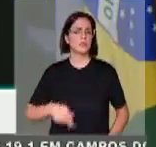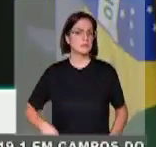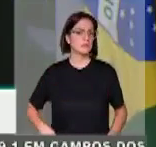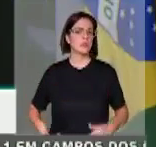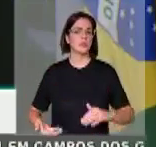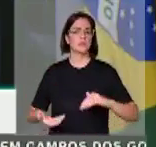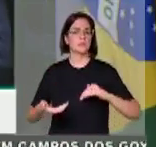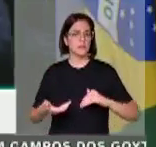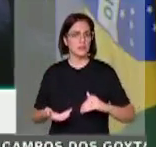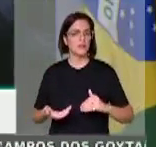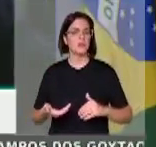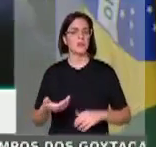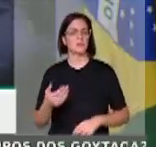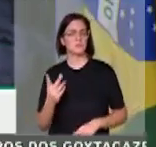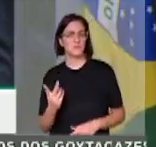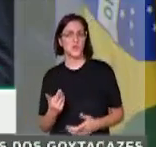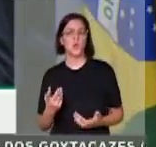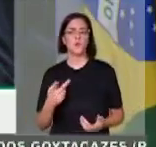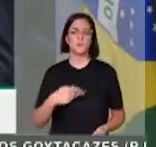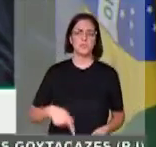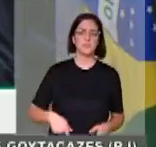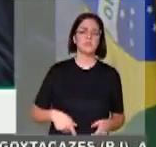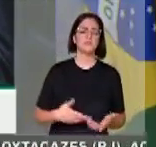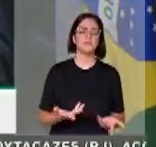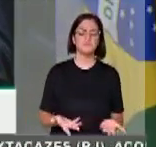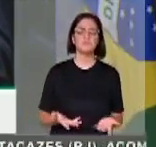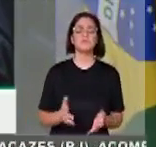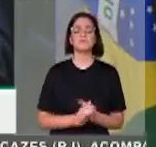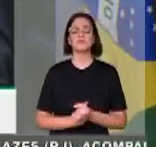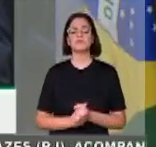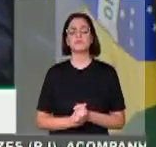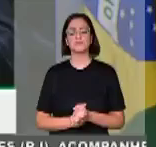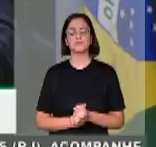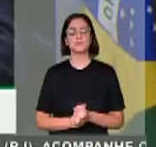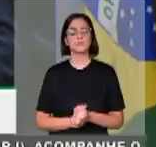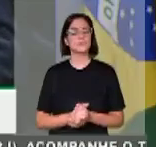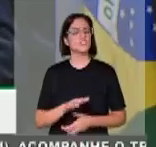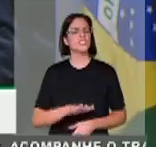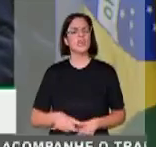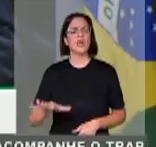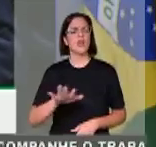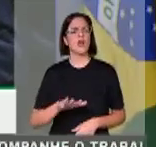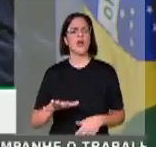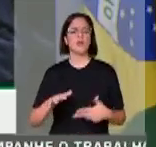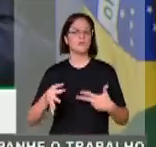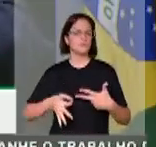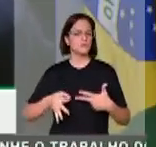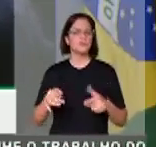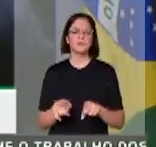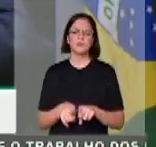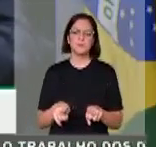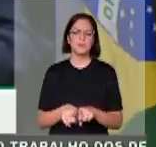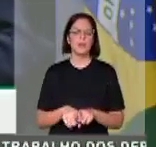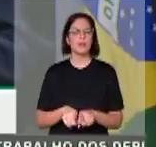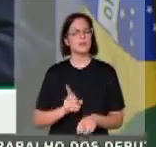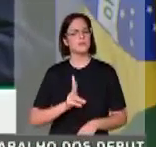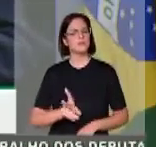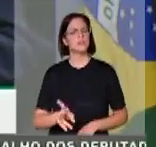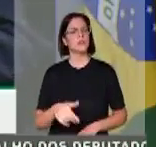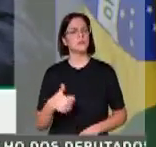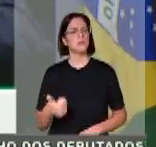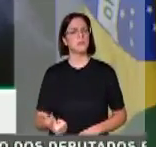Senado, e a para a Judicatura Geral, a sua palavra é exatamente de